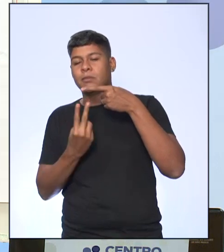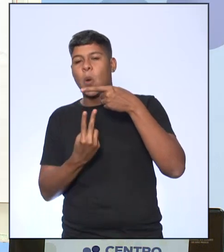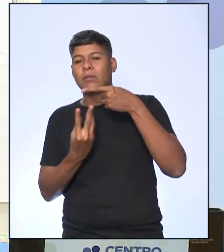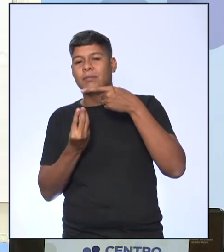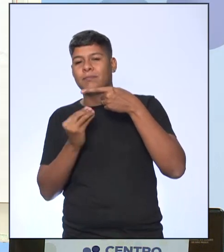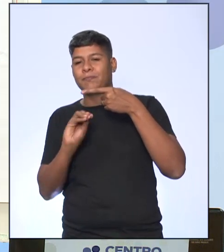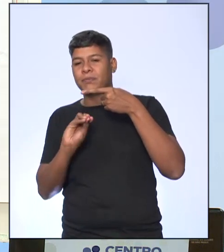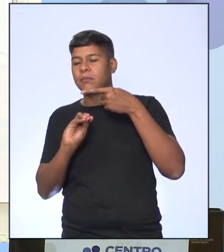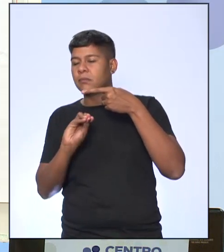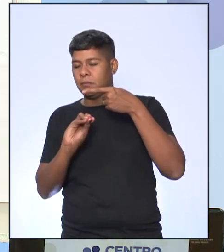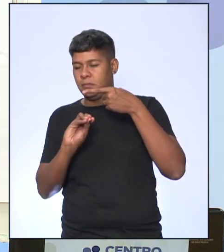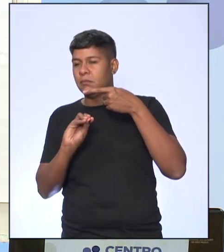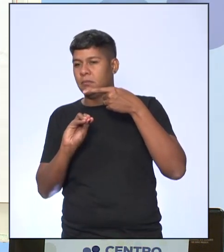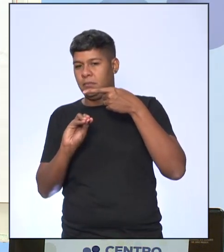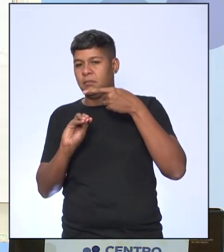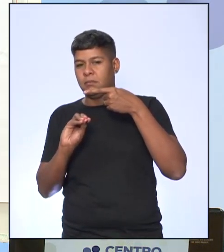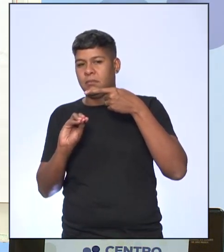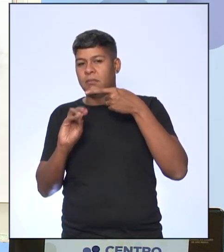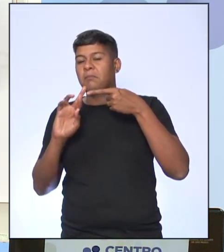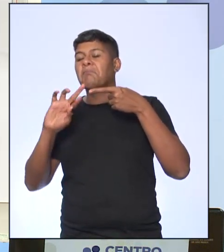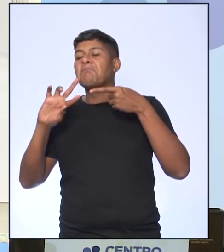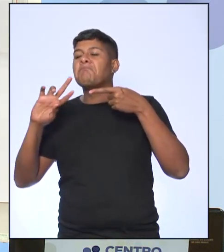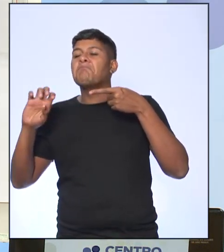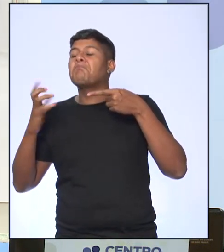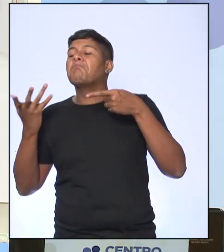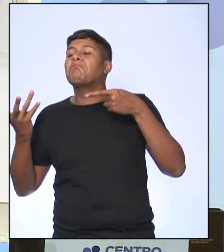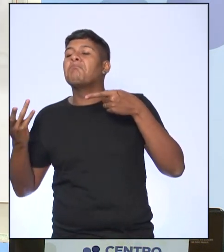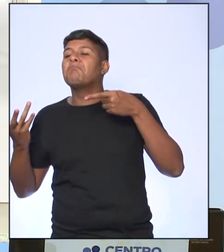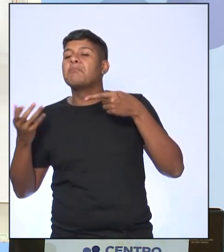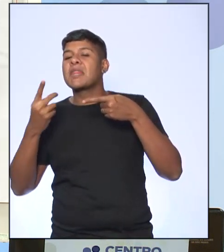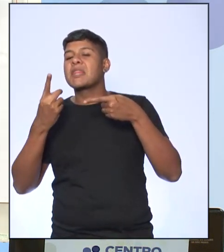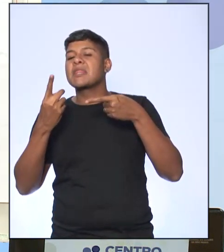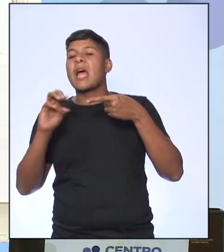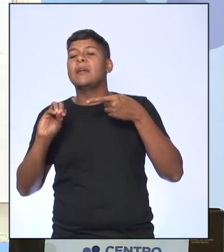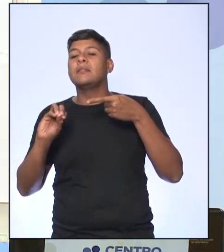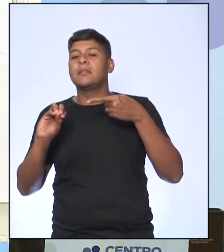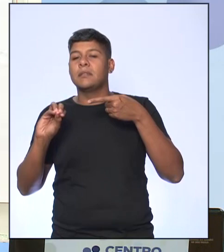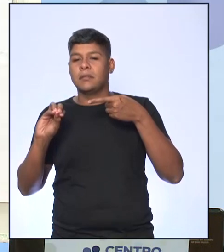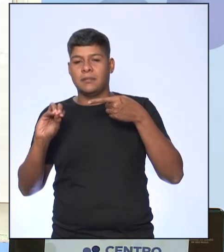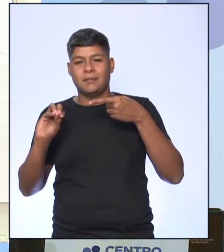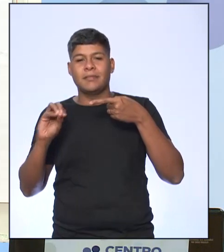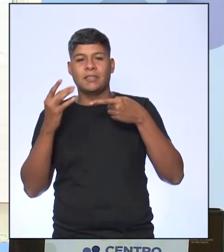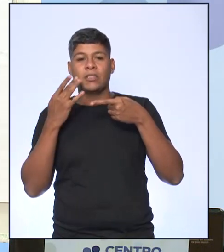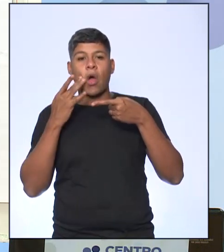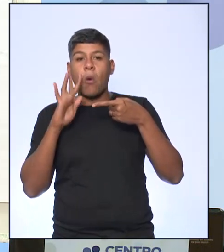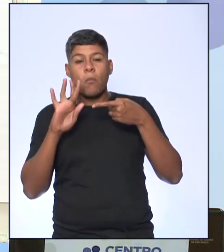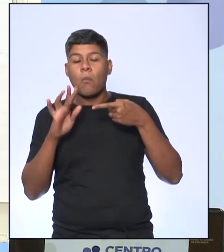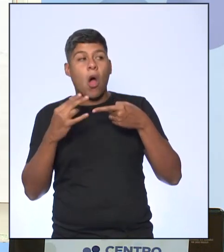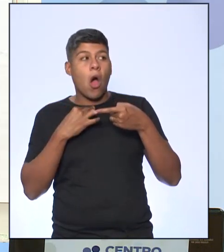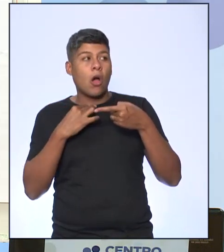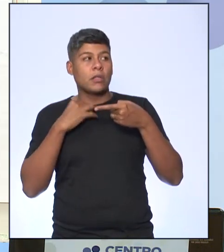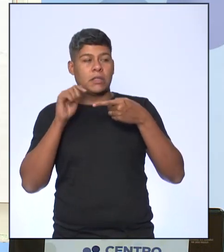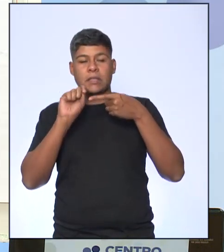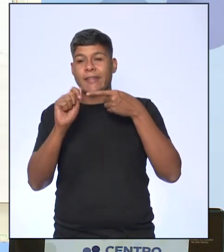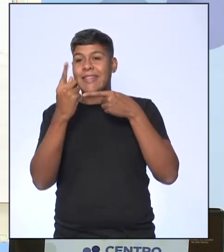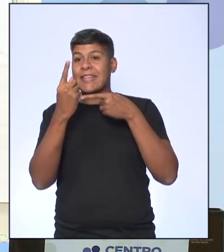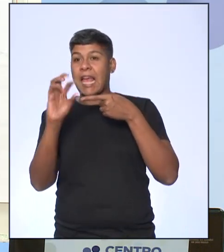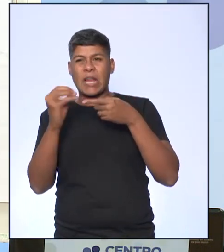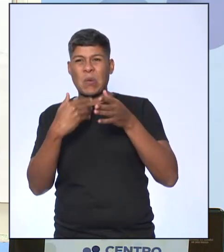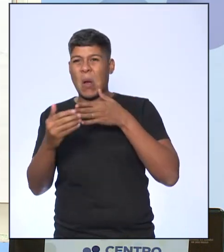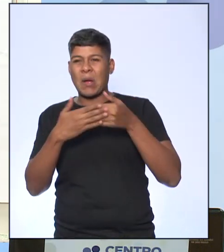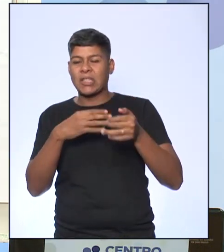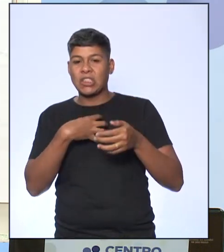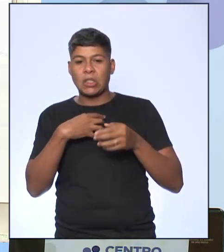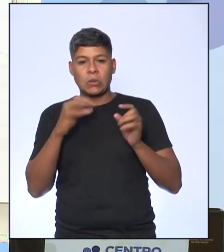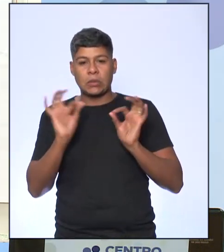20 e o meu raio é 2. Quanto vale isso? 10. Só que a gente não pode escrever 10 de qualquer jeito. A gente tem que escrever